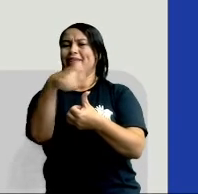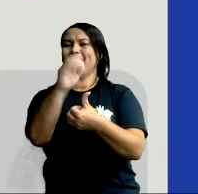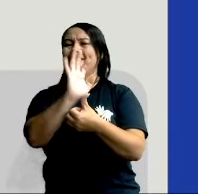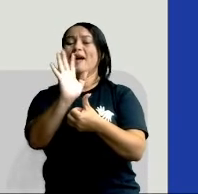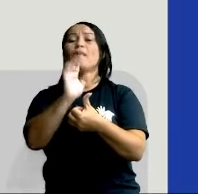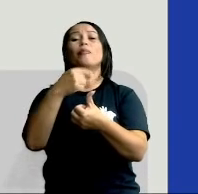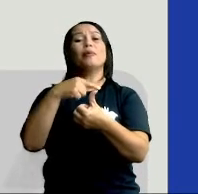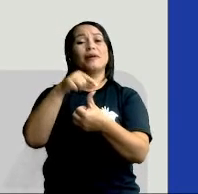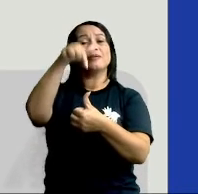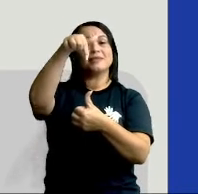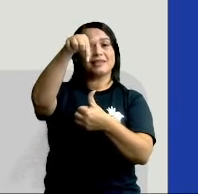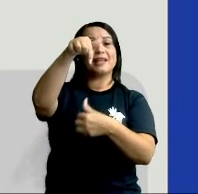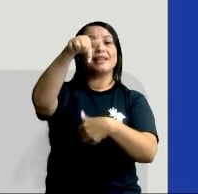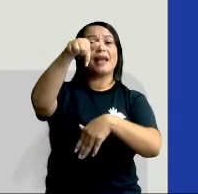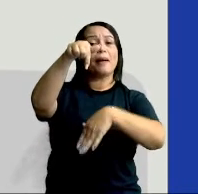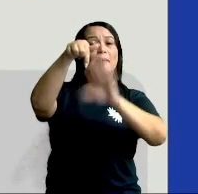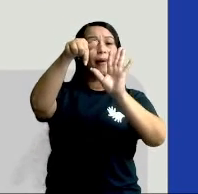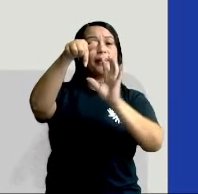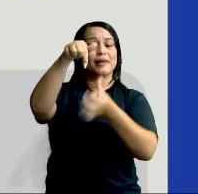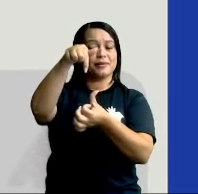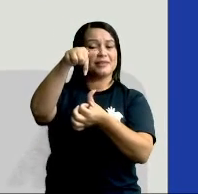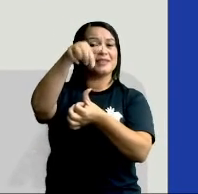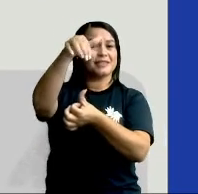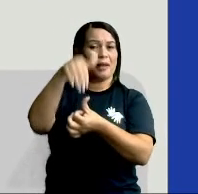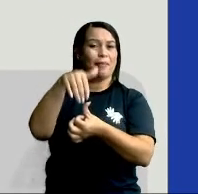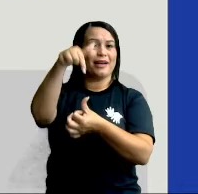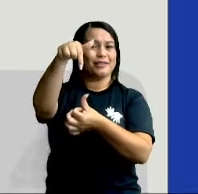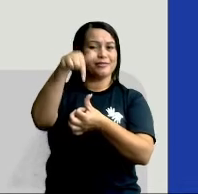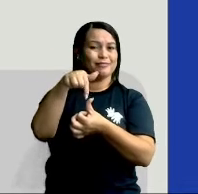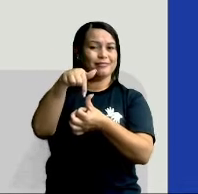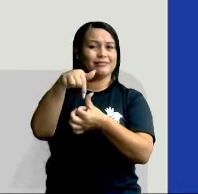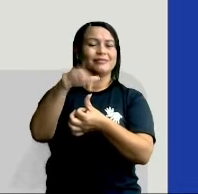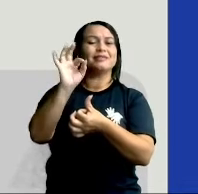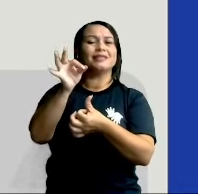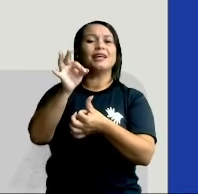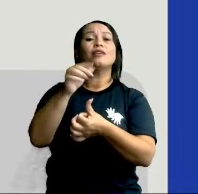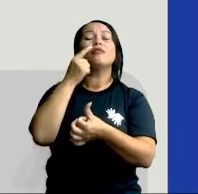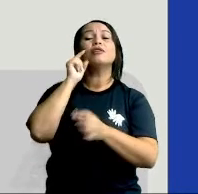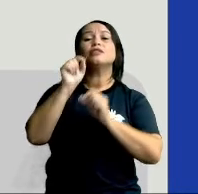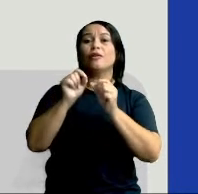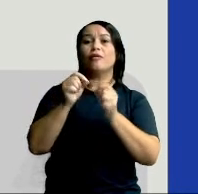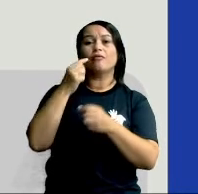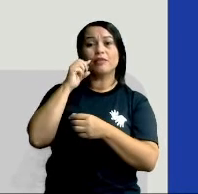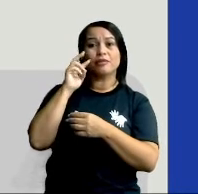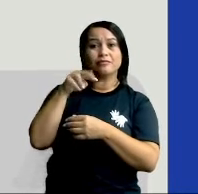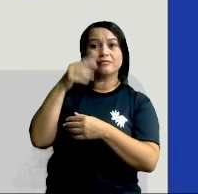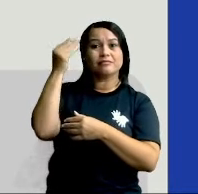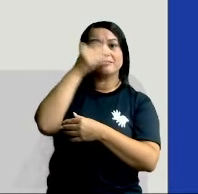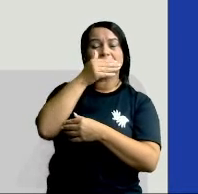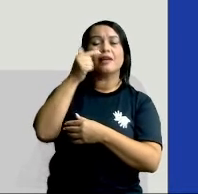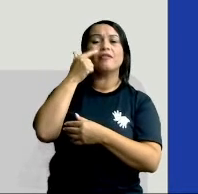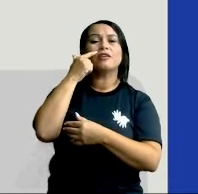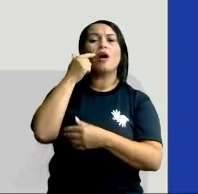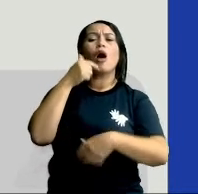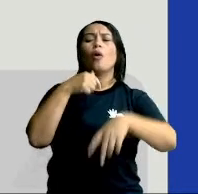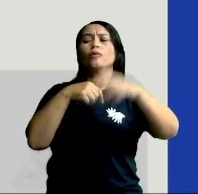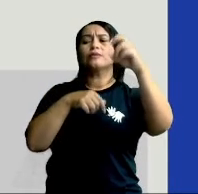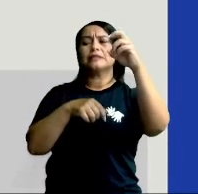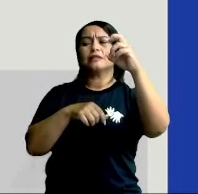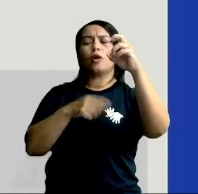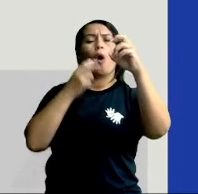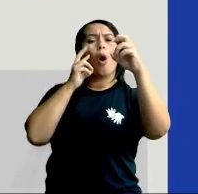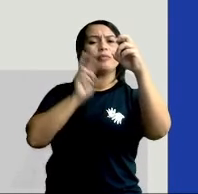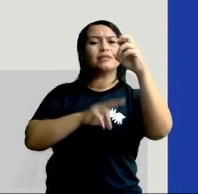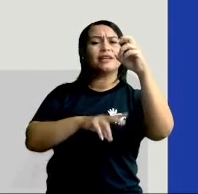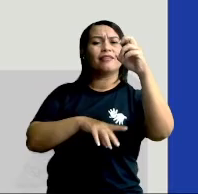novamente, porque o 7 está maior do que o 6 que está aqui na parte de baixo. Confere? Agora o 5. Olha